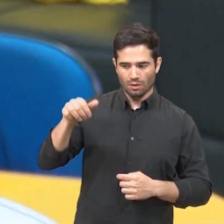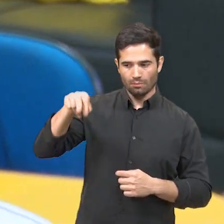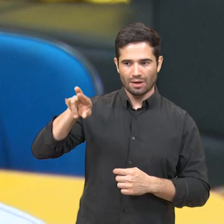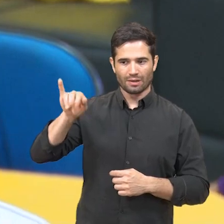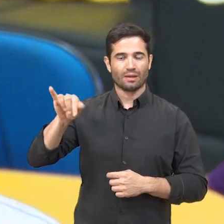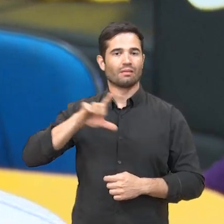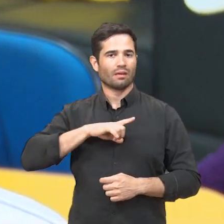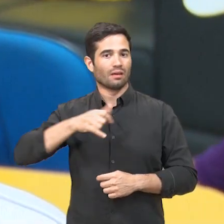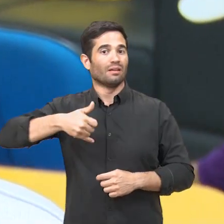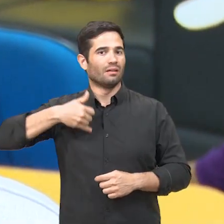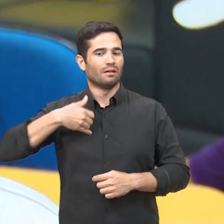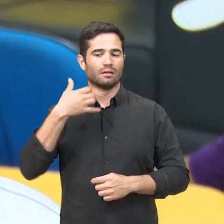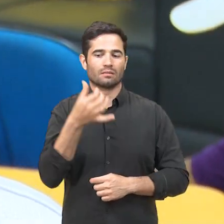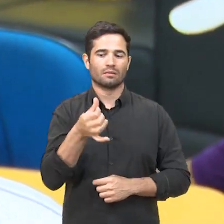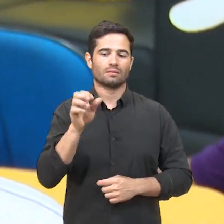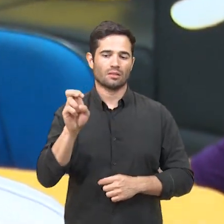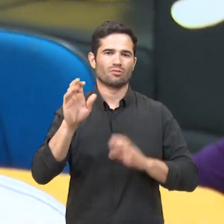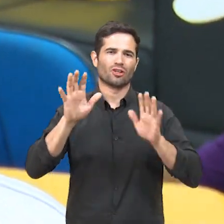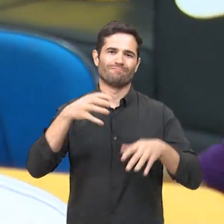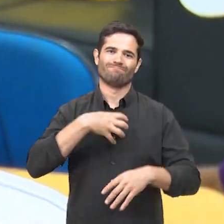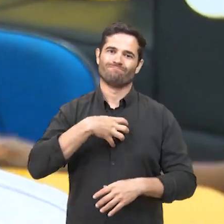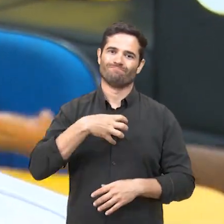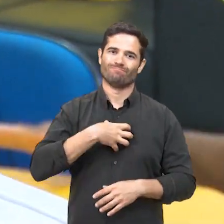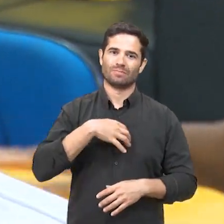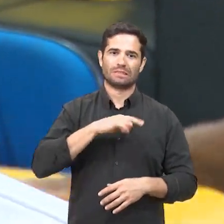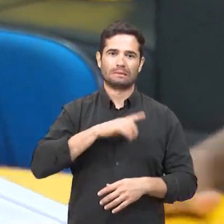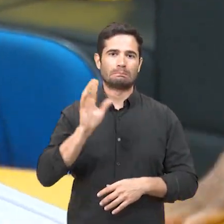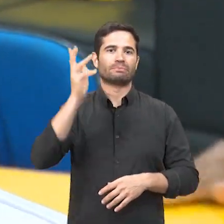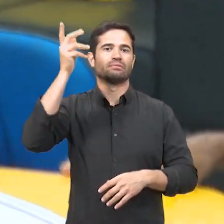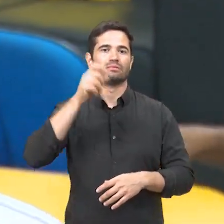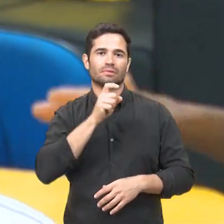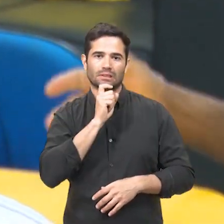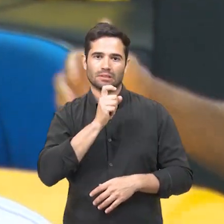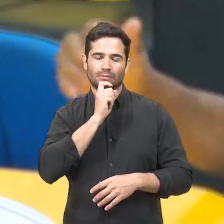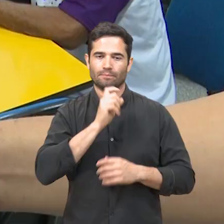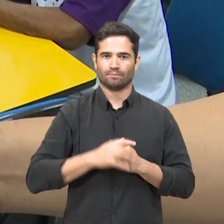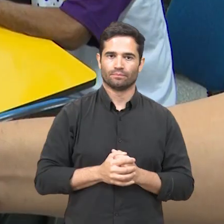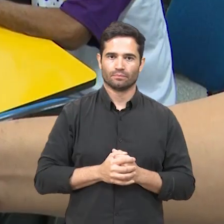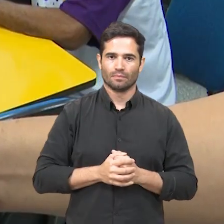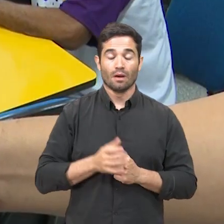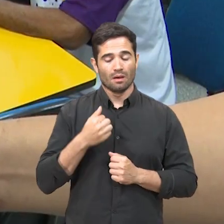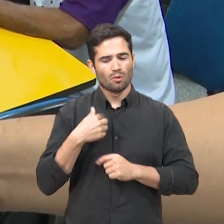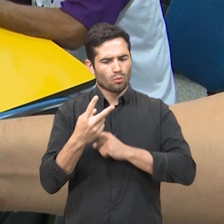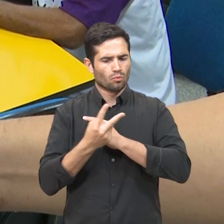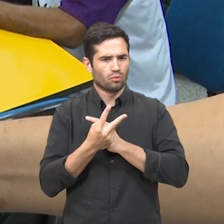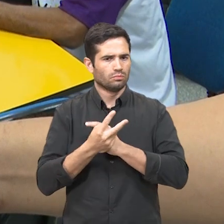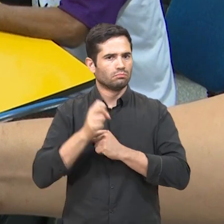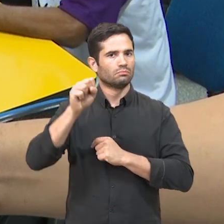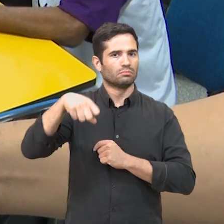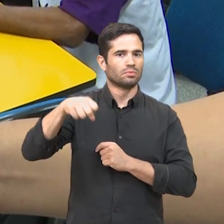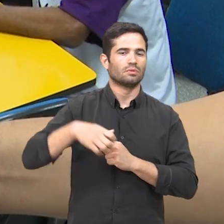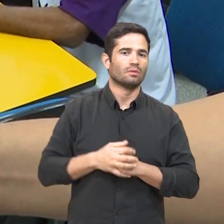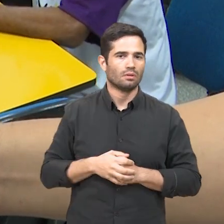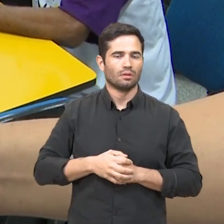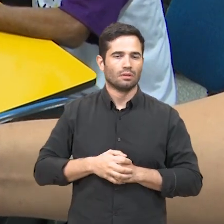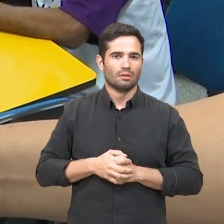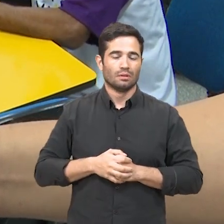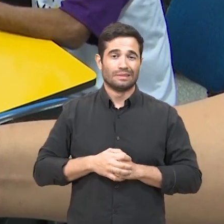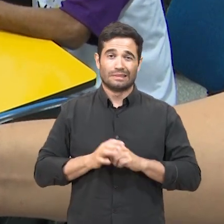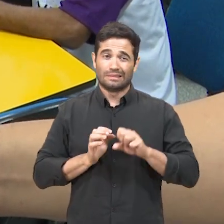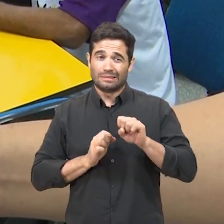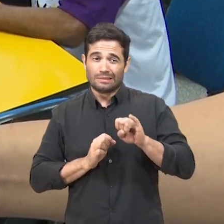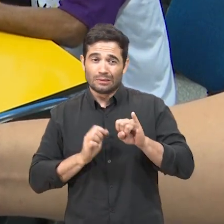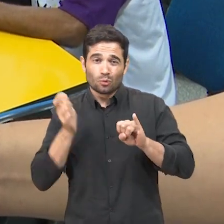tem 65 anos e já sentiu os efeitos das temperaturas mais baixas. Eu sou uma pessoa que eu me cuido muito.